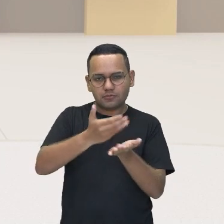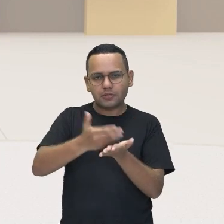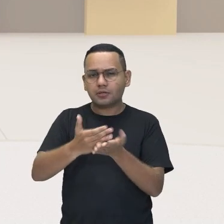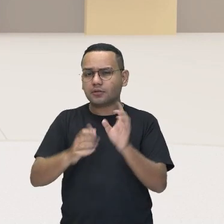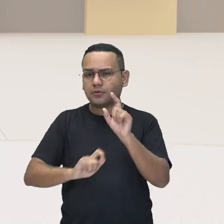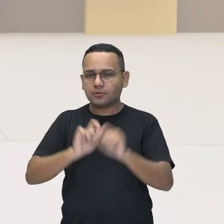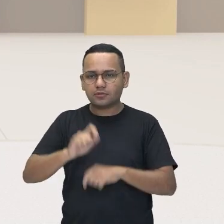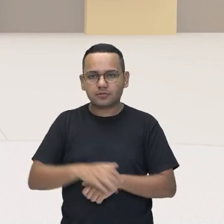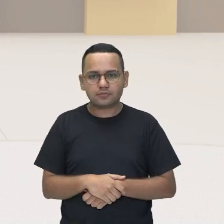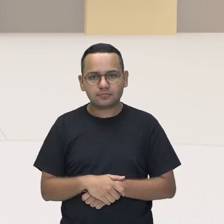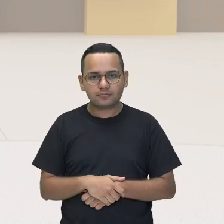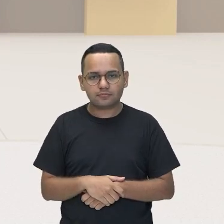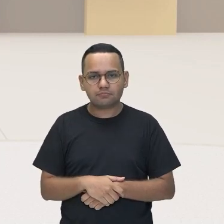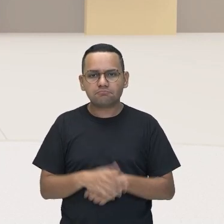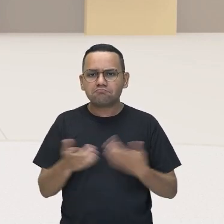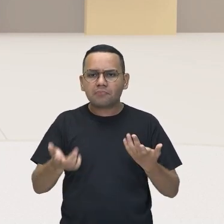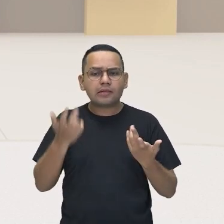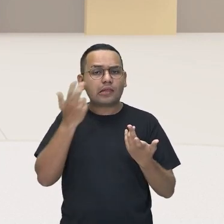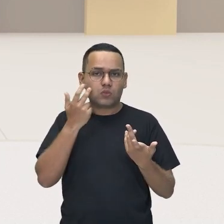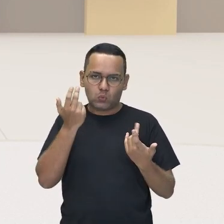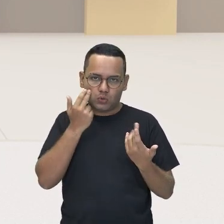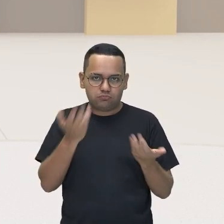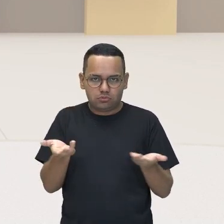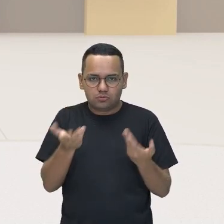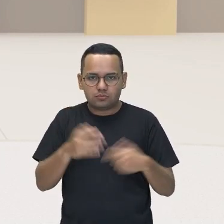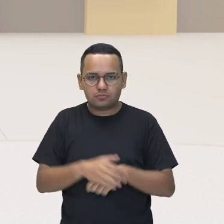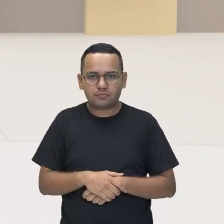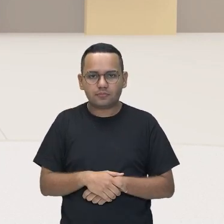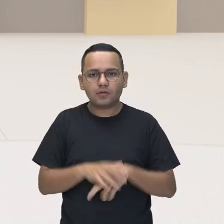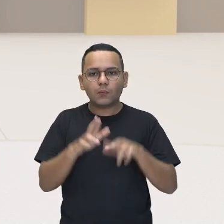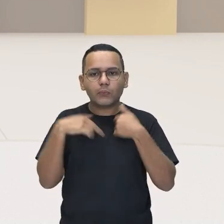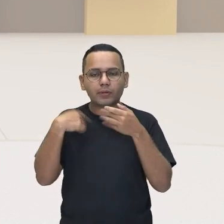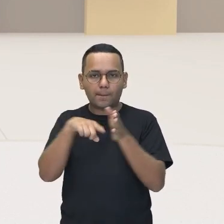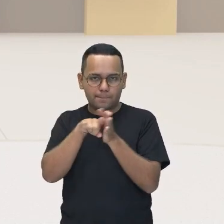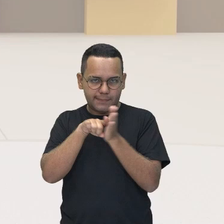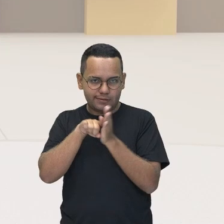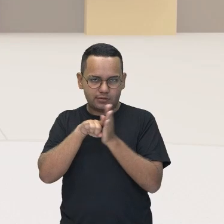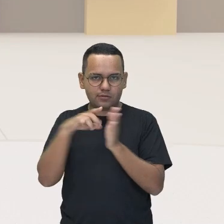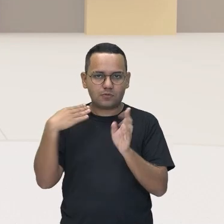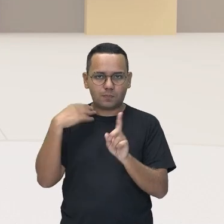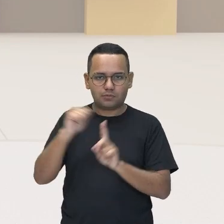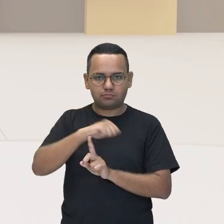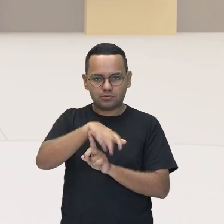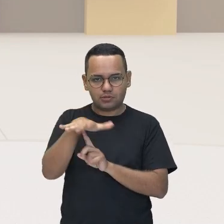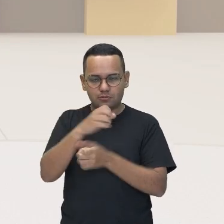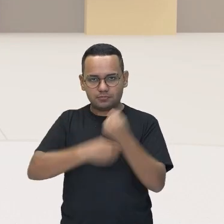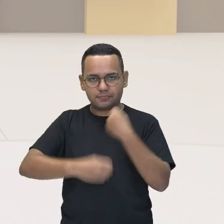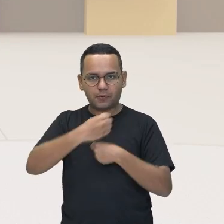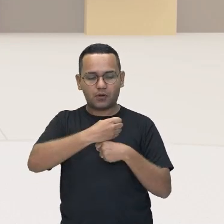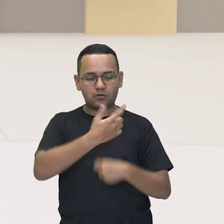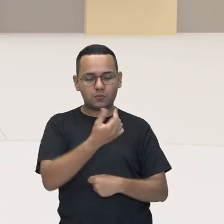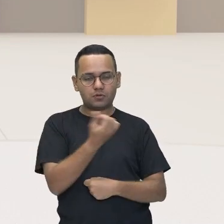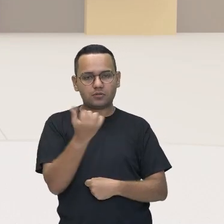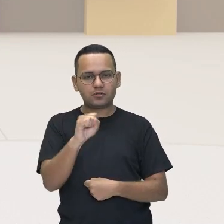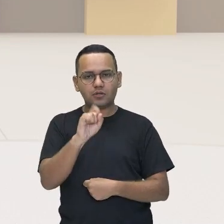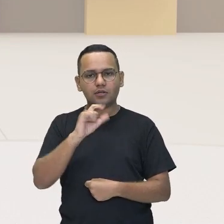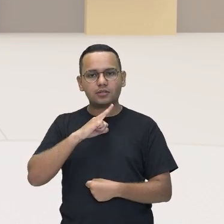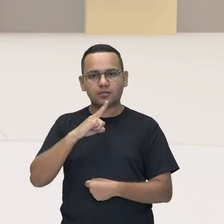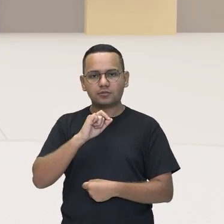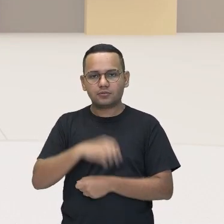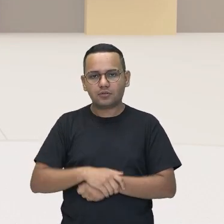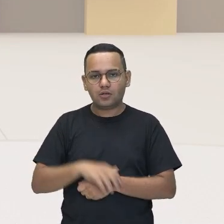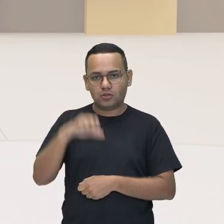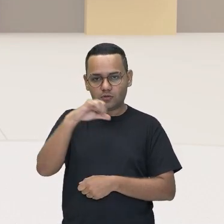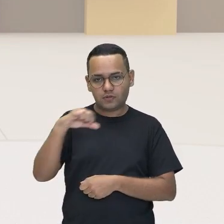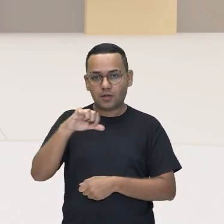de pagamento mais comuns na atualidade. Segundo dados do Banco Central, em 2018, havia 99 milhões de cartões